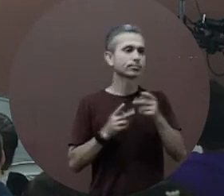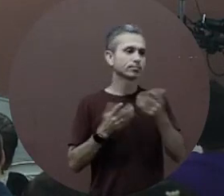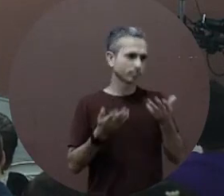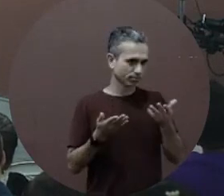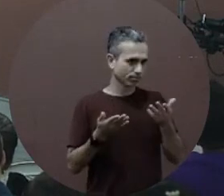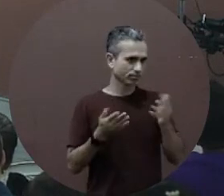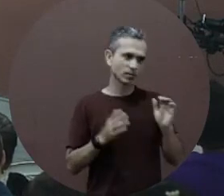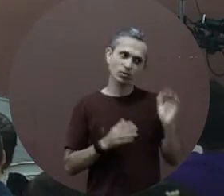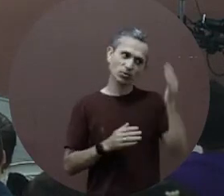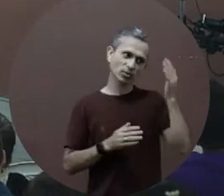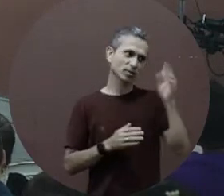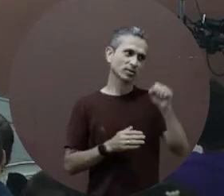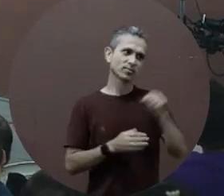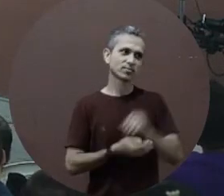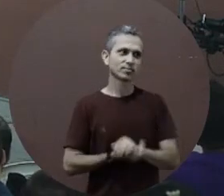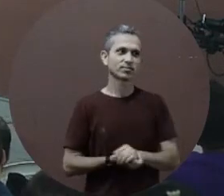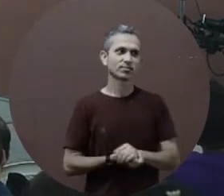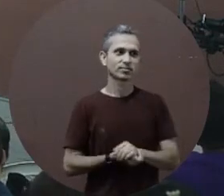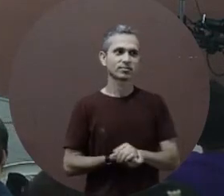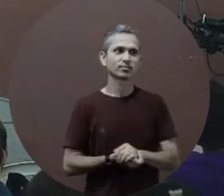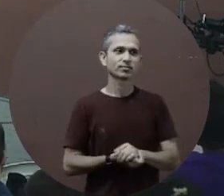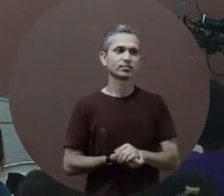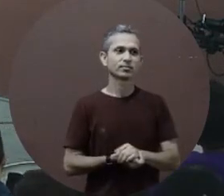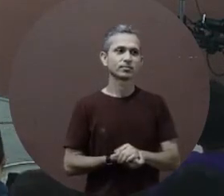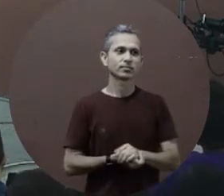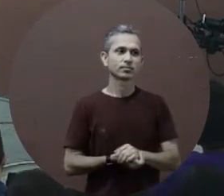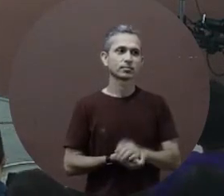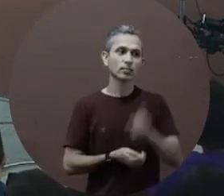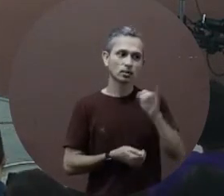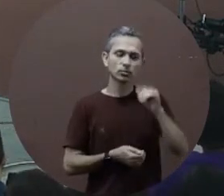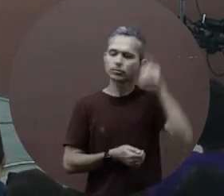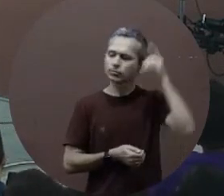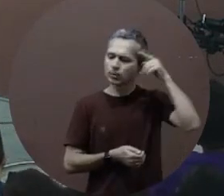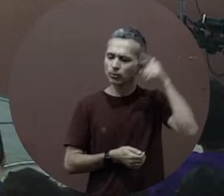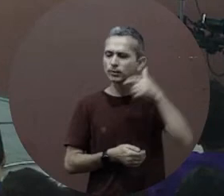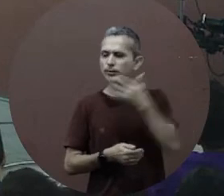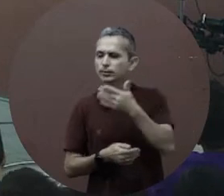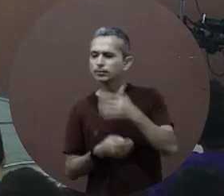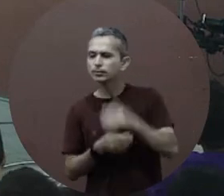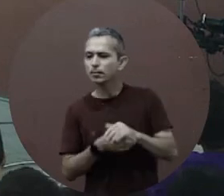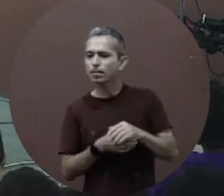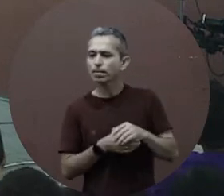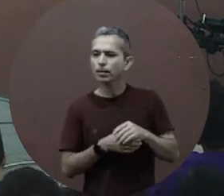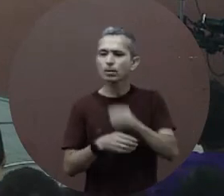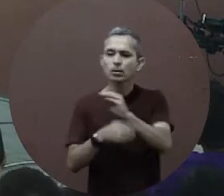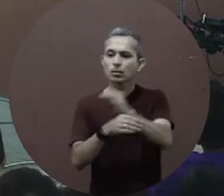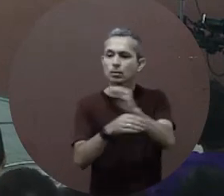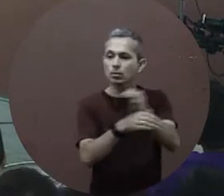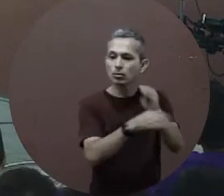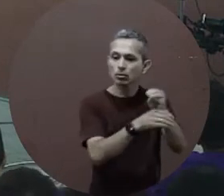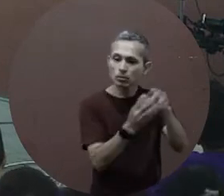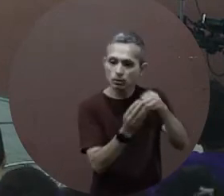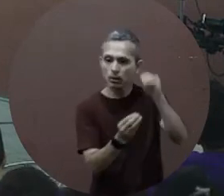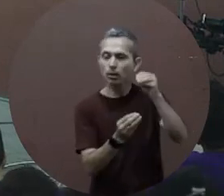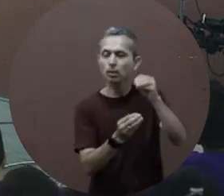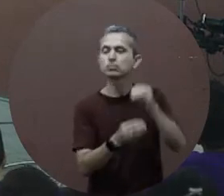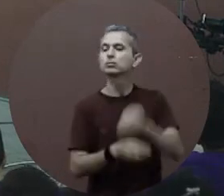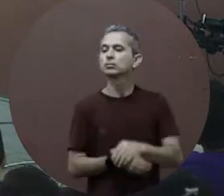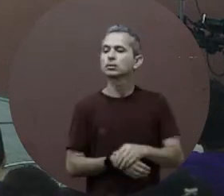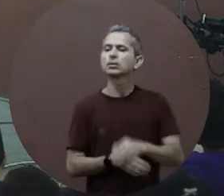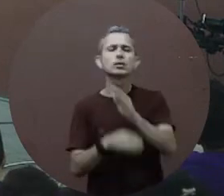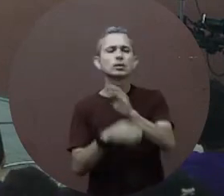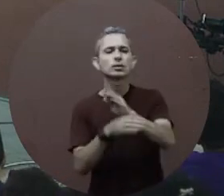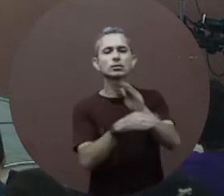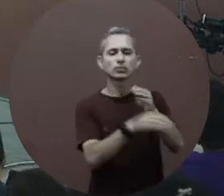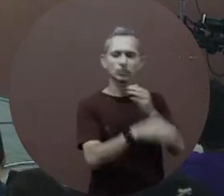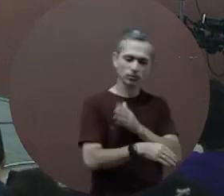Se você é um líder que zela pela alma, você está zelando pelo coração das pessoas. Como é que eu zelo